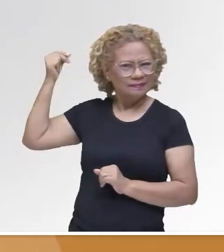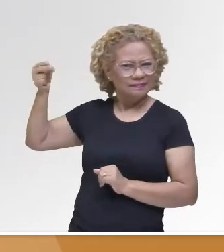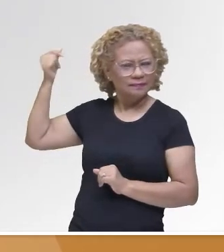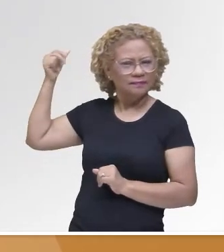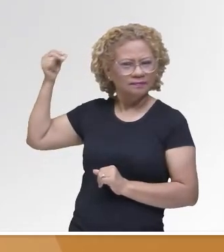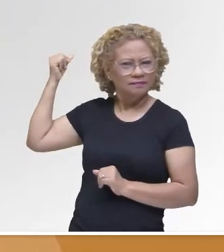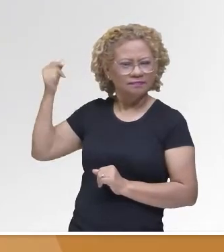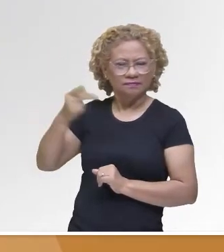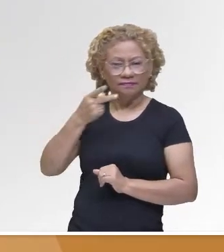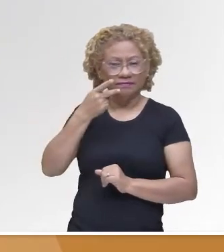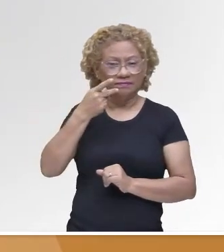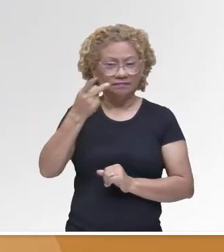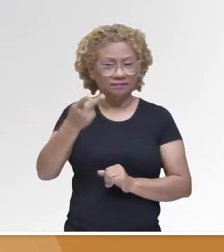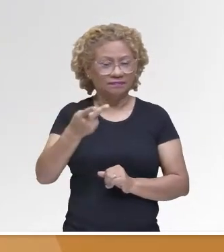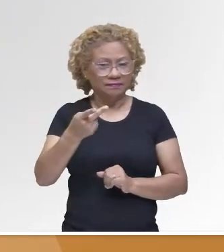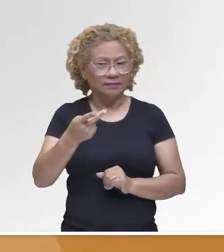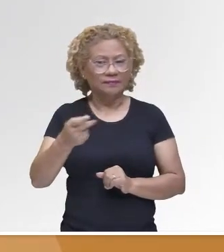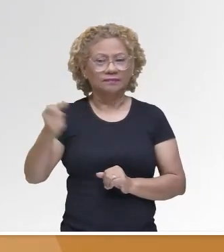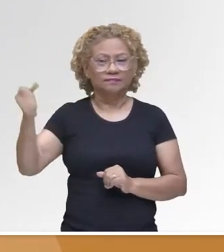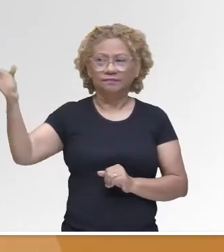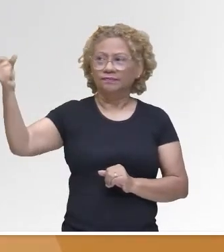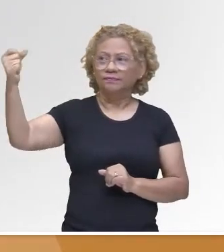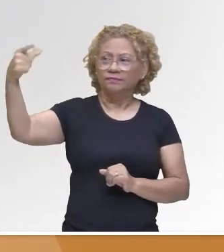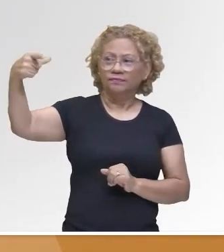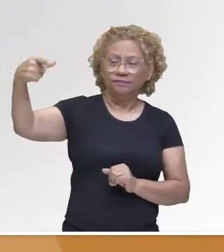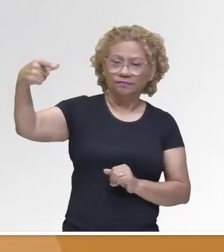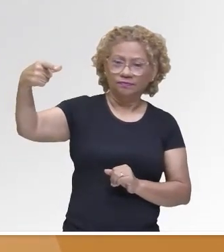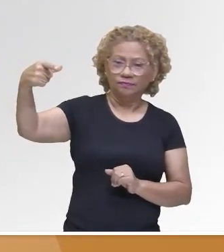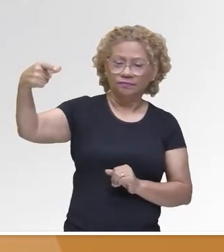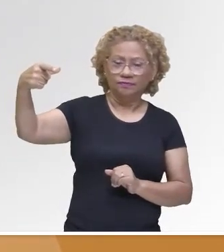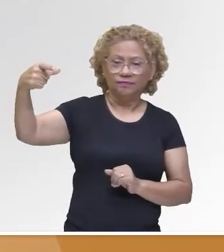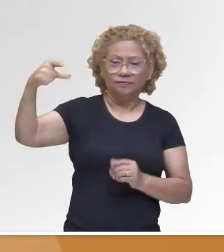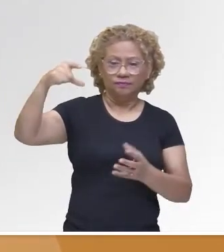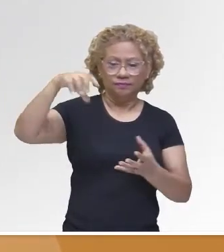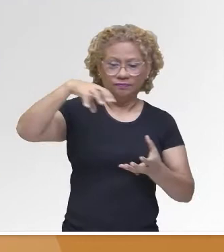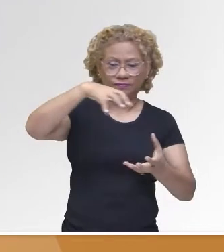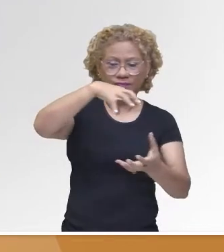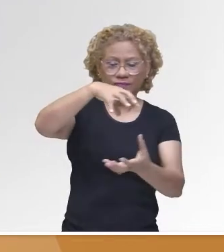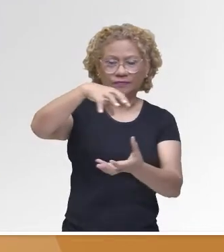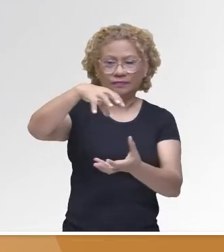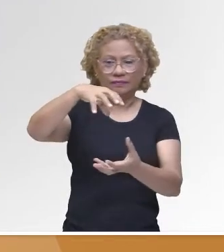a Terra estava no centro, né? A Terra estava parada, né?